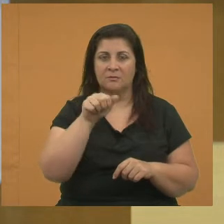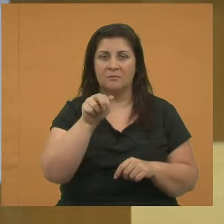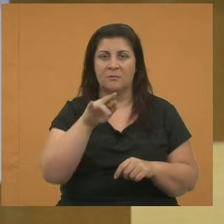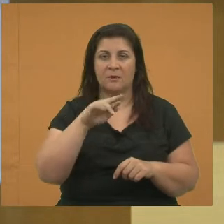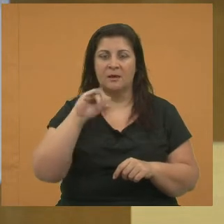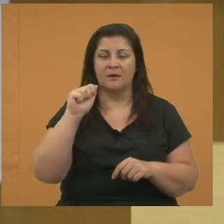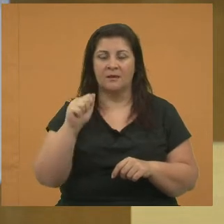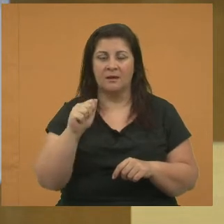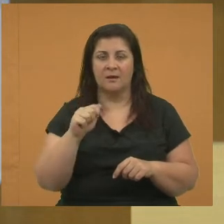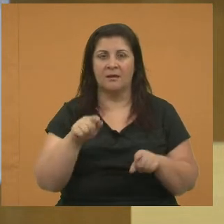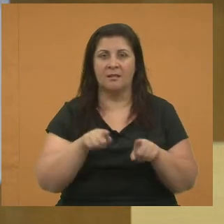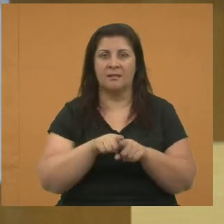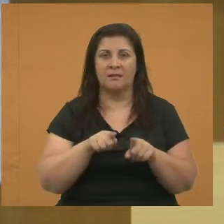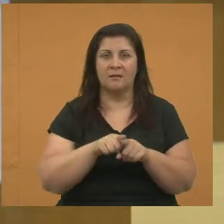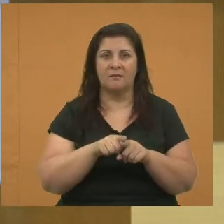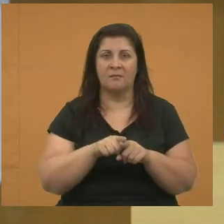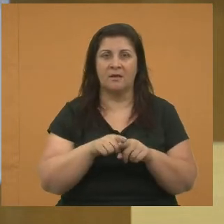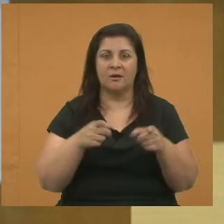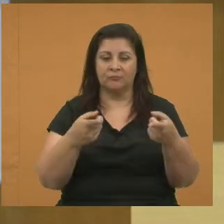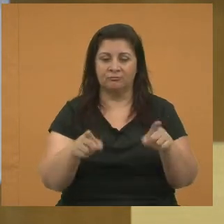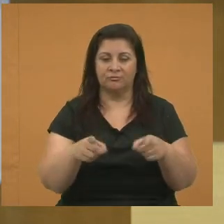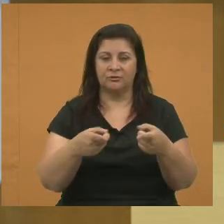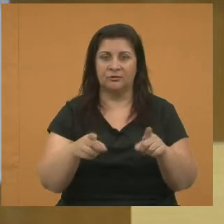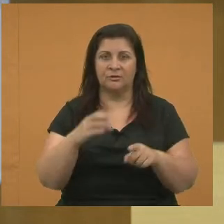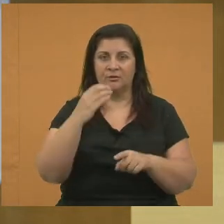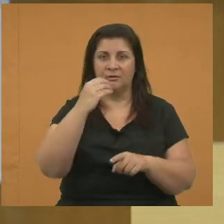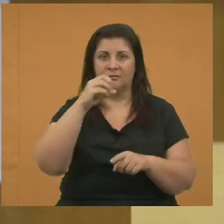Mineiro, Osmar Churrascaria,